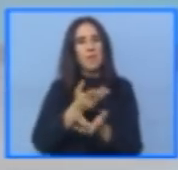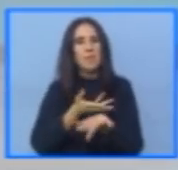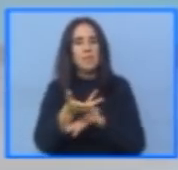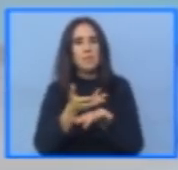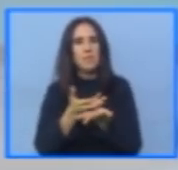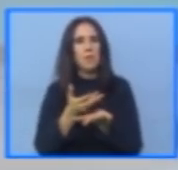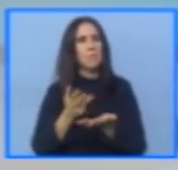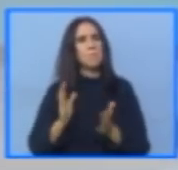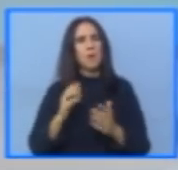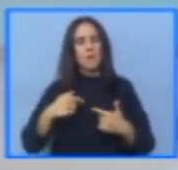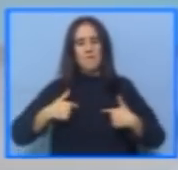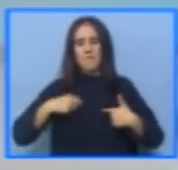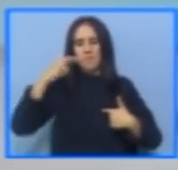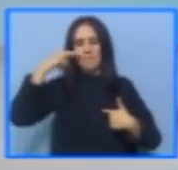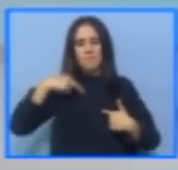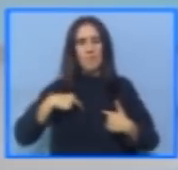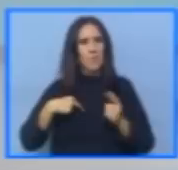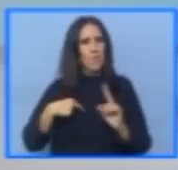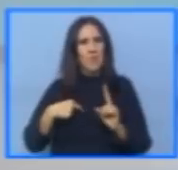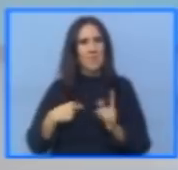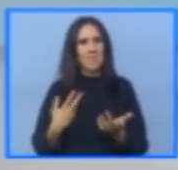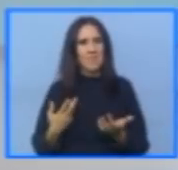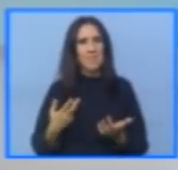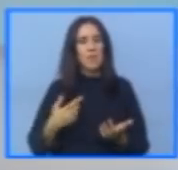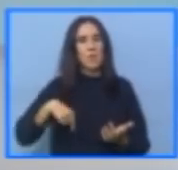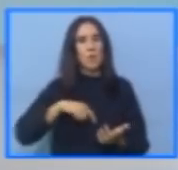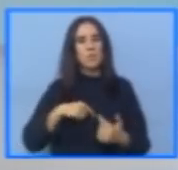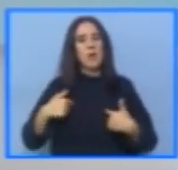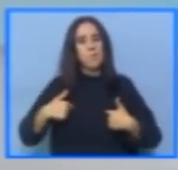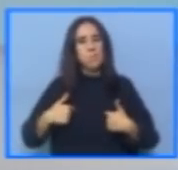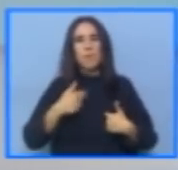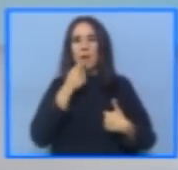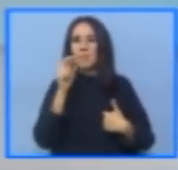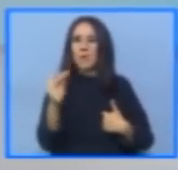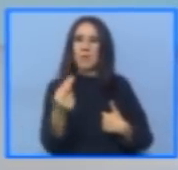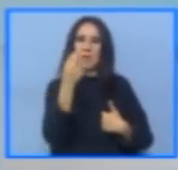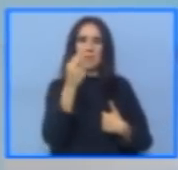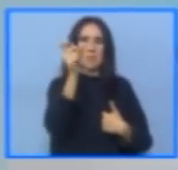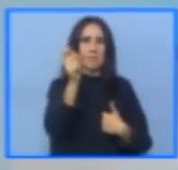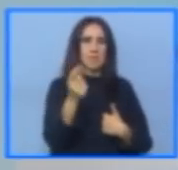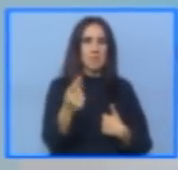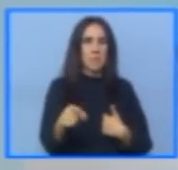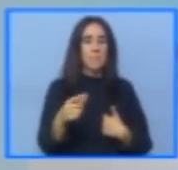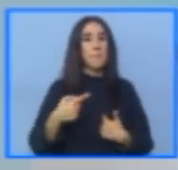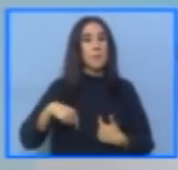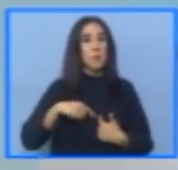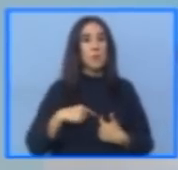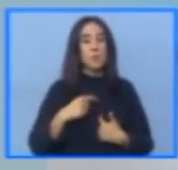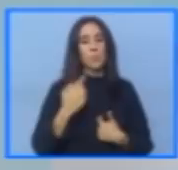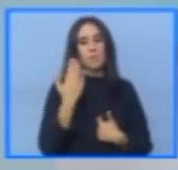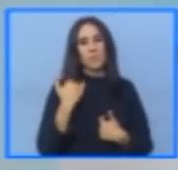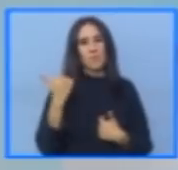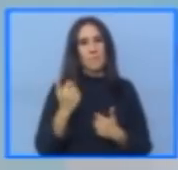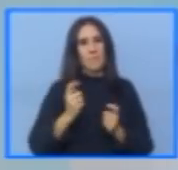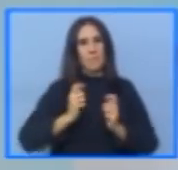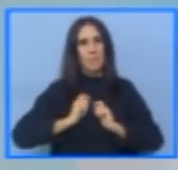partir de nós mesmos. Nós só nos reconhecemos no olhar do outro e quando somos chamados pelo outro.